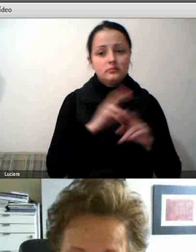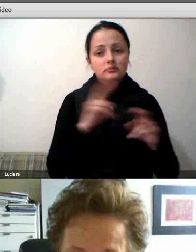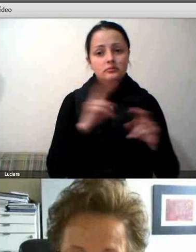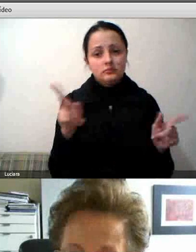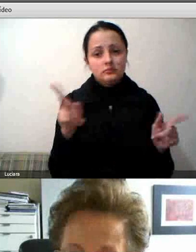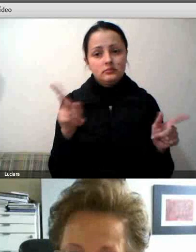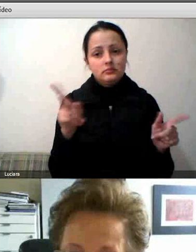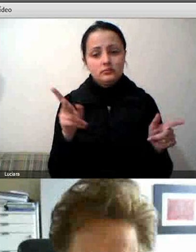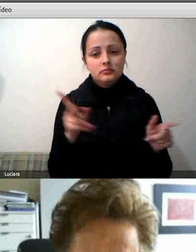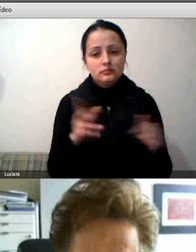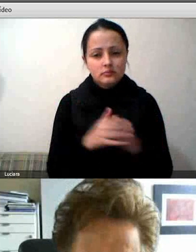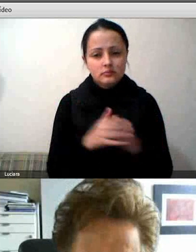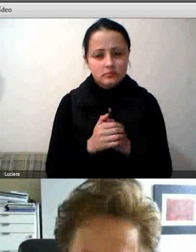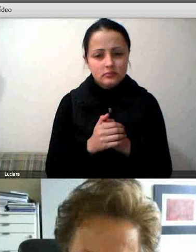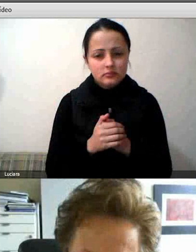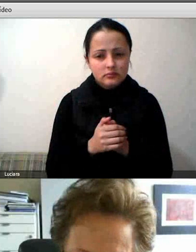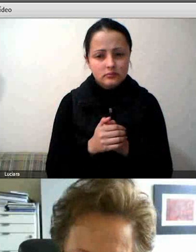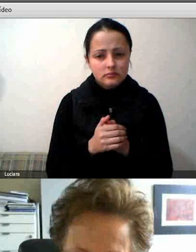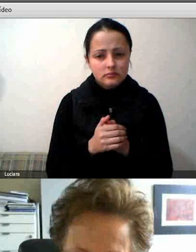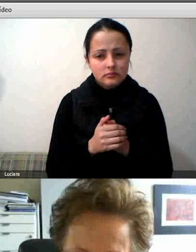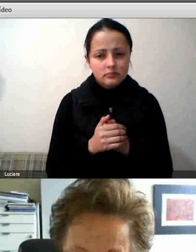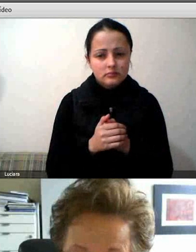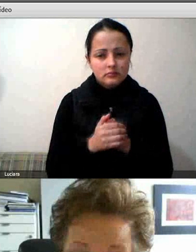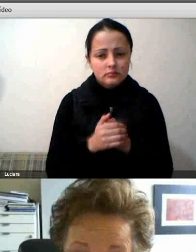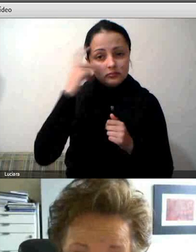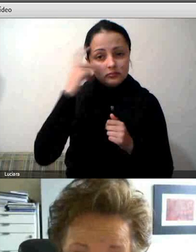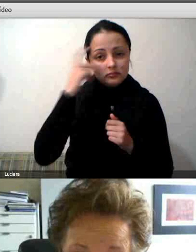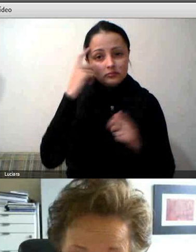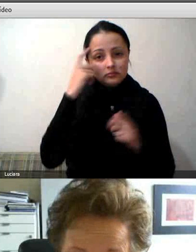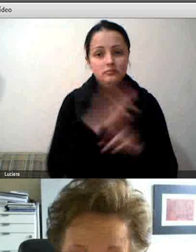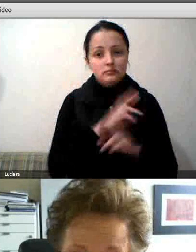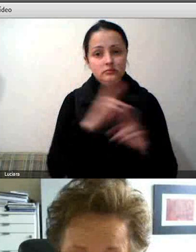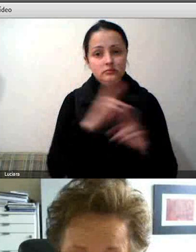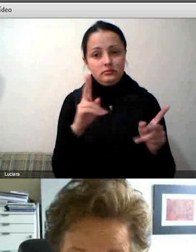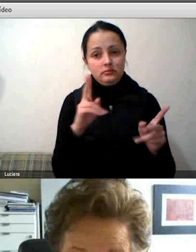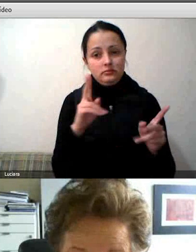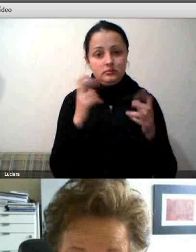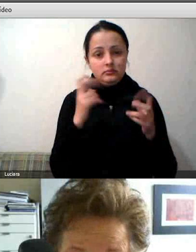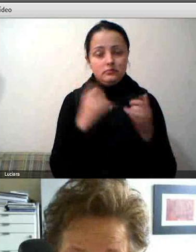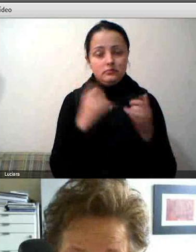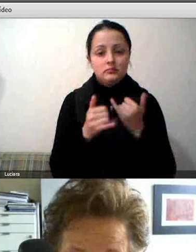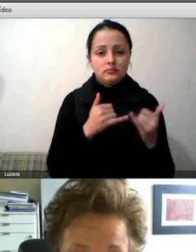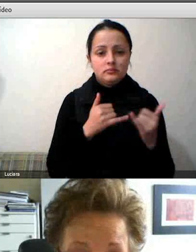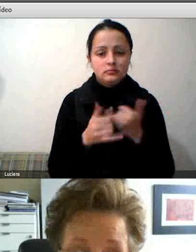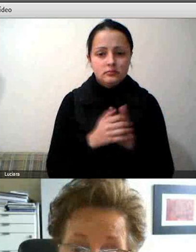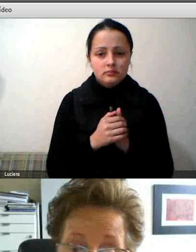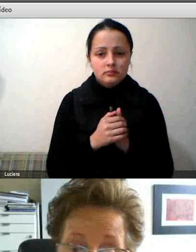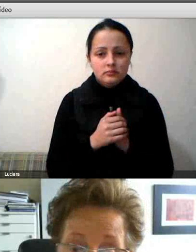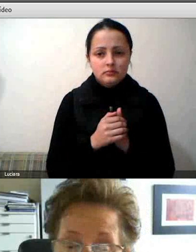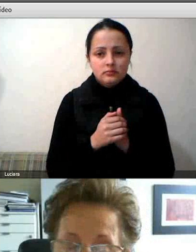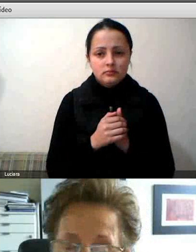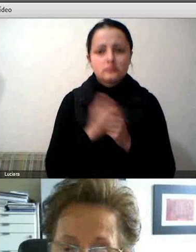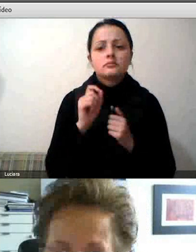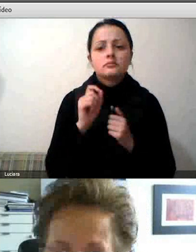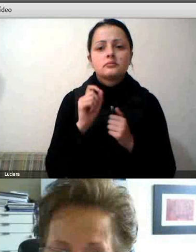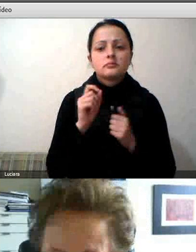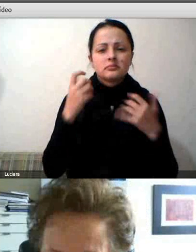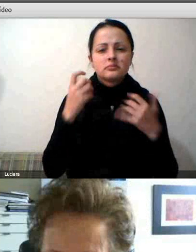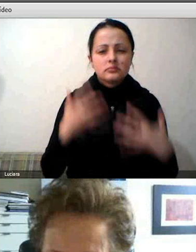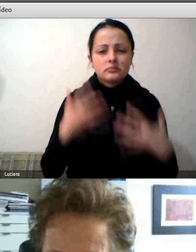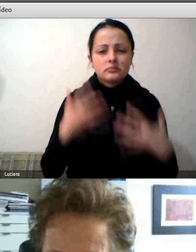experimentalmente uma nova abordagem do funcionamento da percepção. Então, percepção